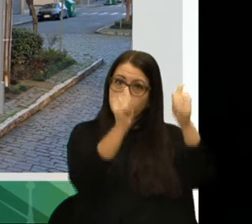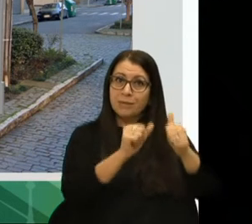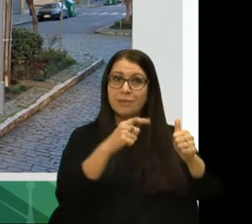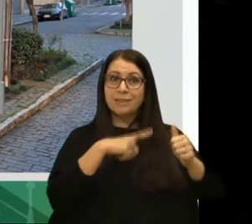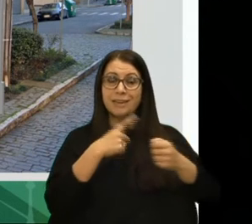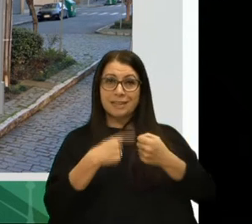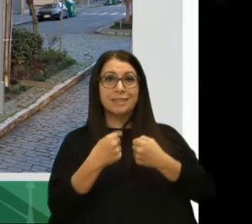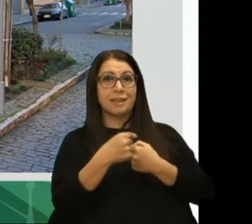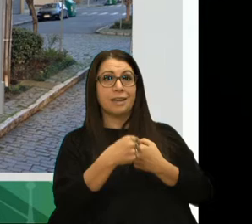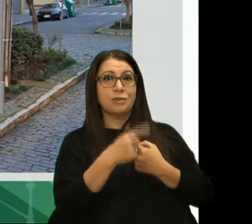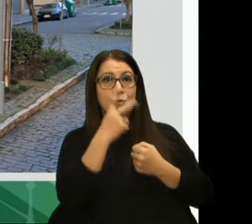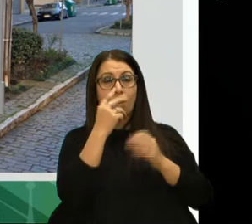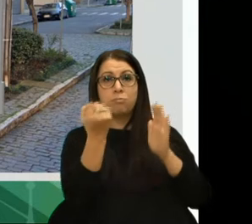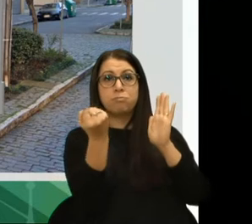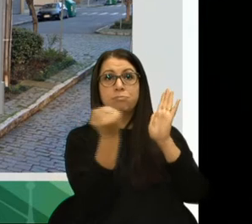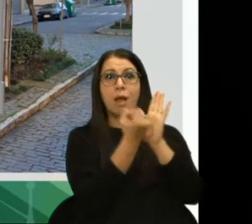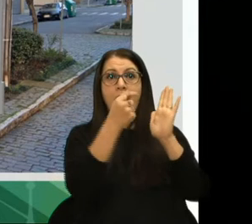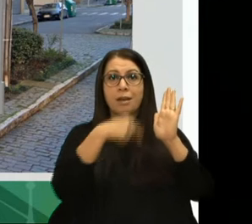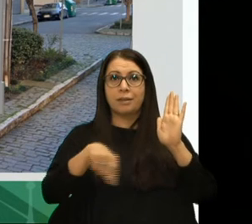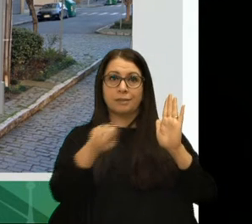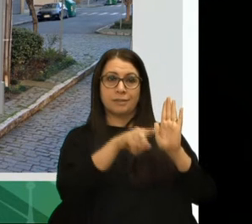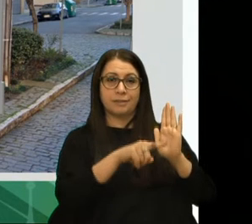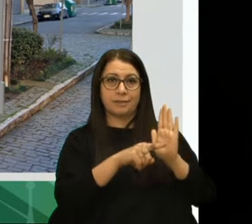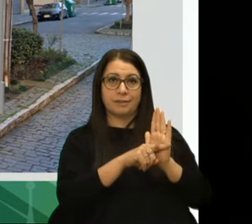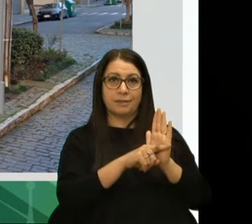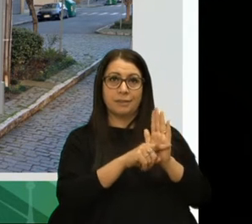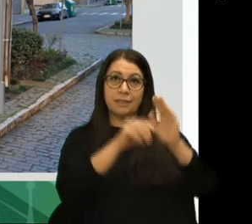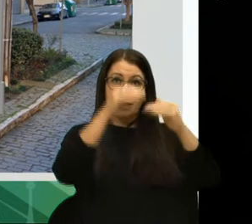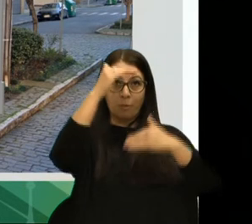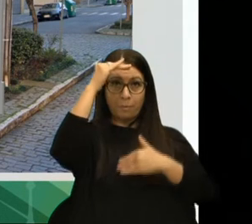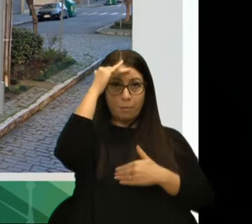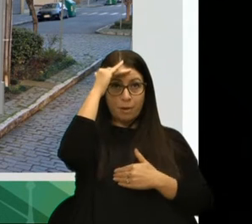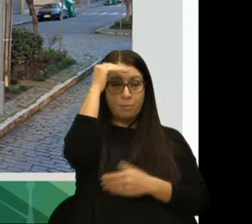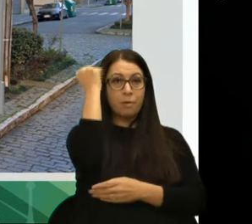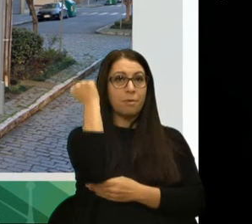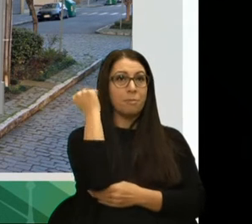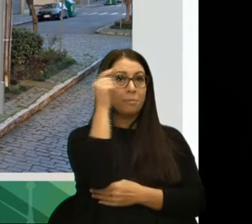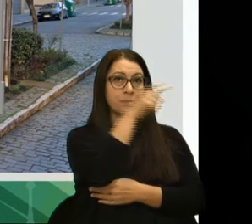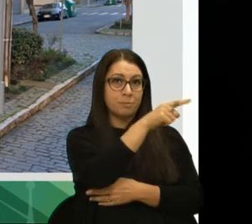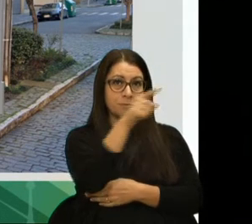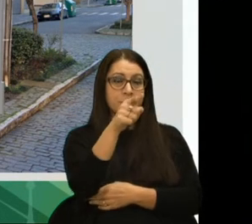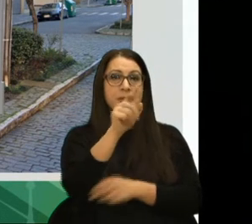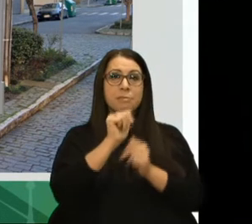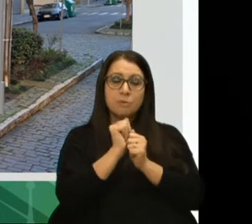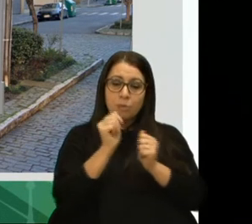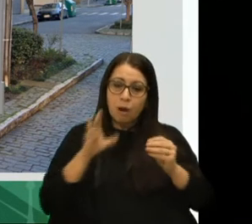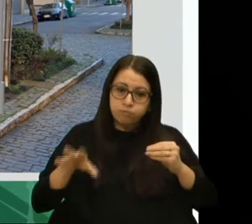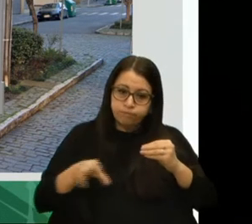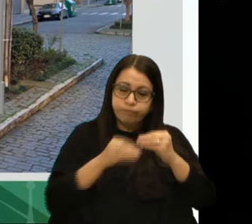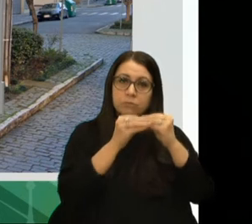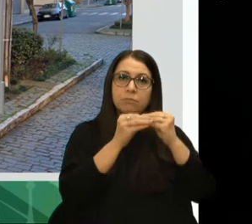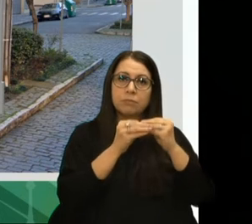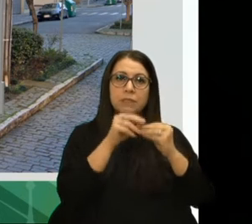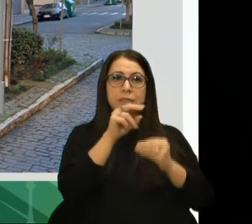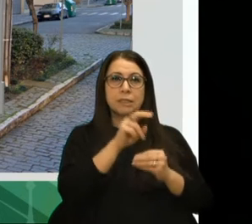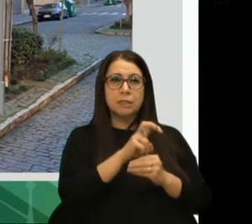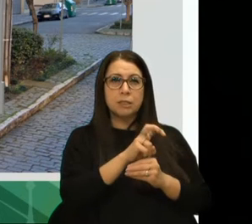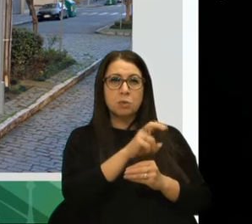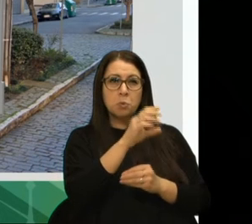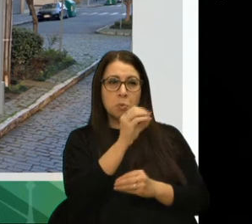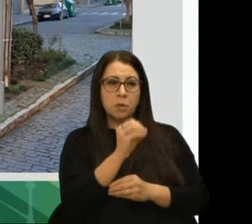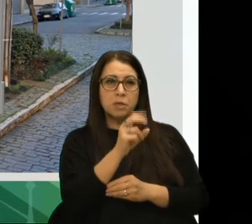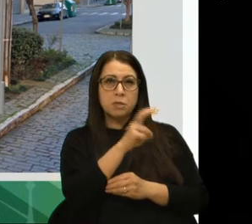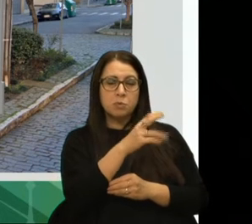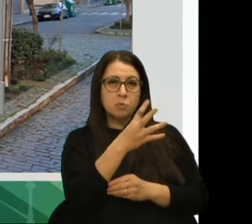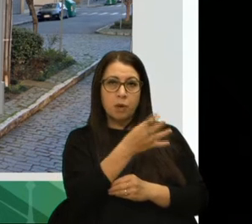nosso símbolo de Caxias do Sul, que é o Monumento Nacional Imigrante, onde foi, numa junção em 50 e 54, a